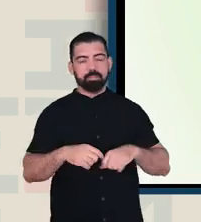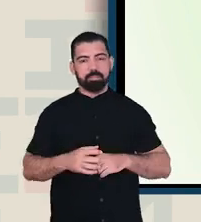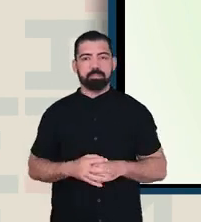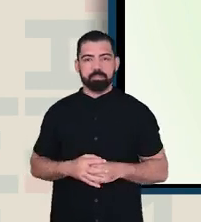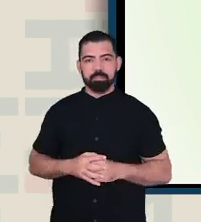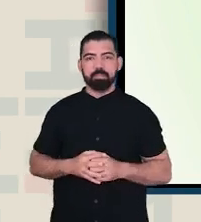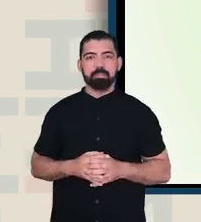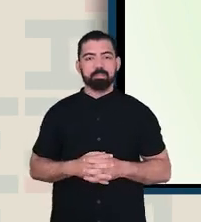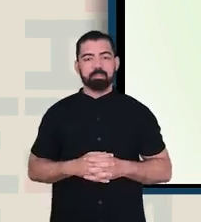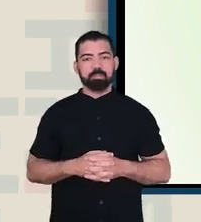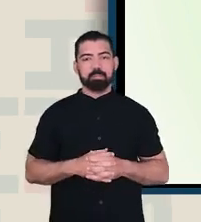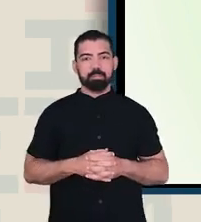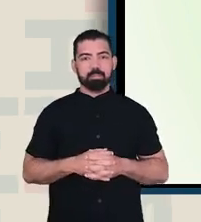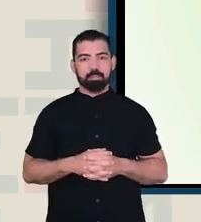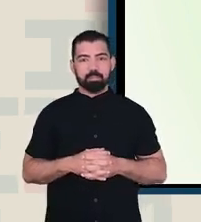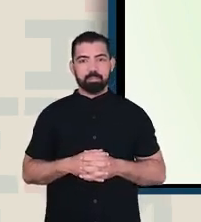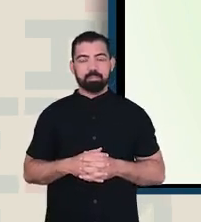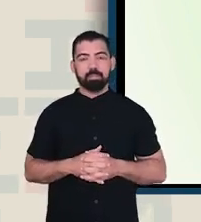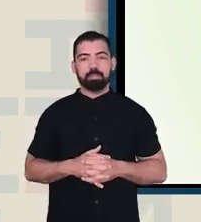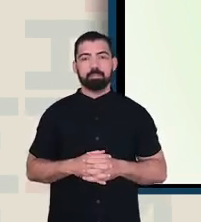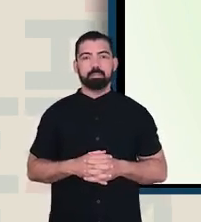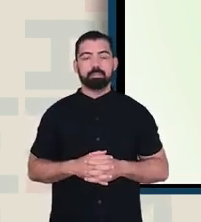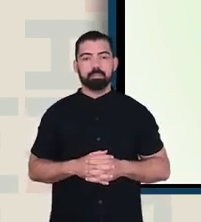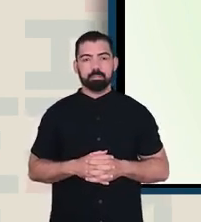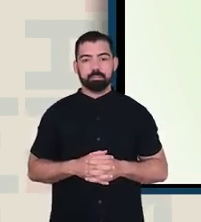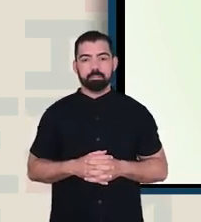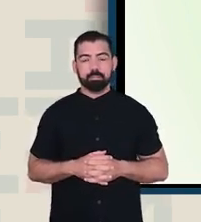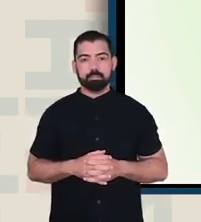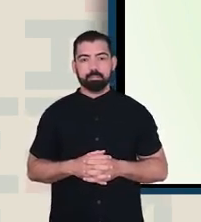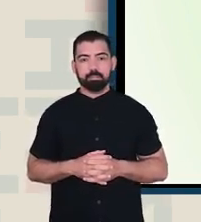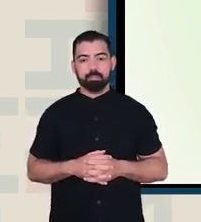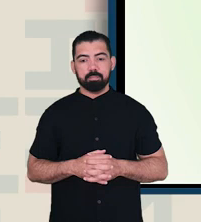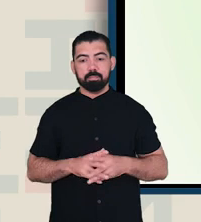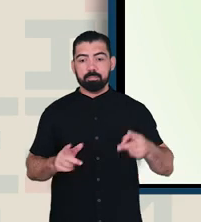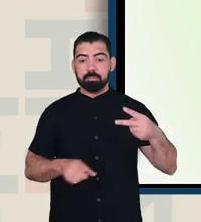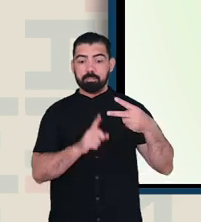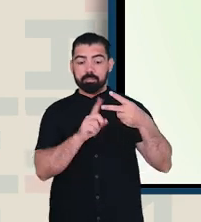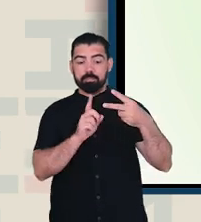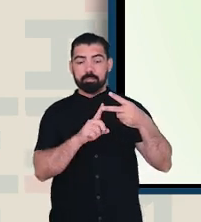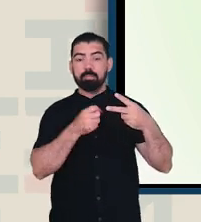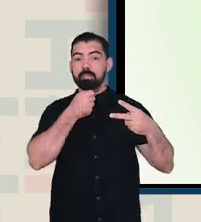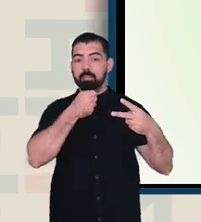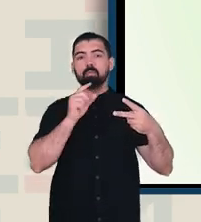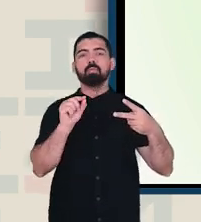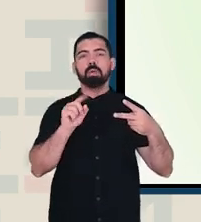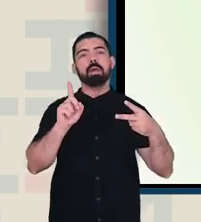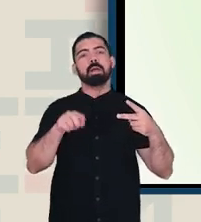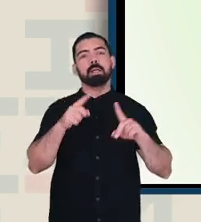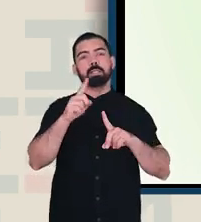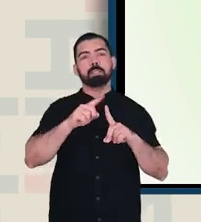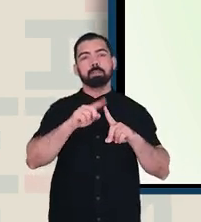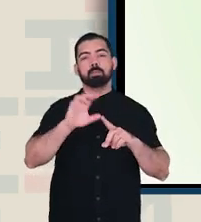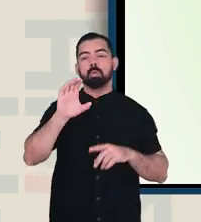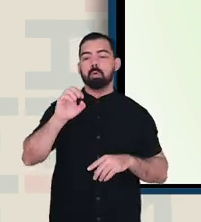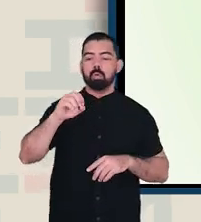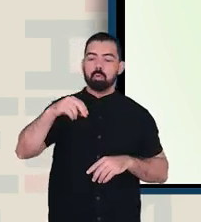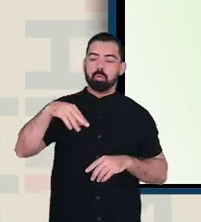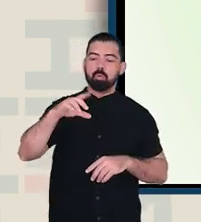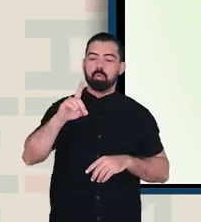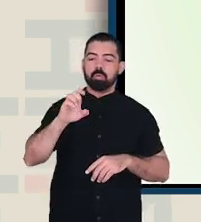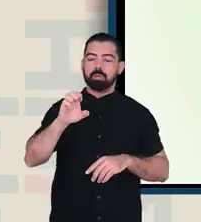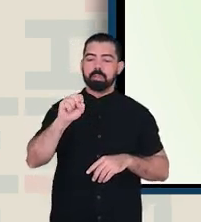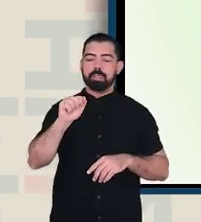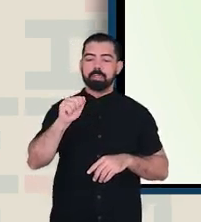em impulsos elétricos. O microfone de condensador é um princípio